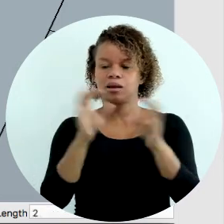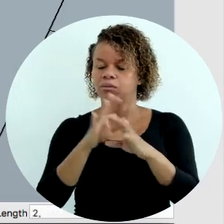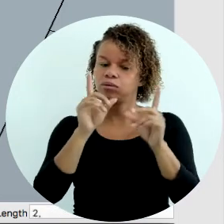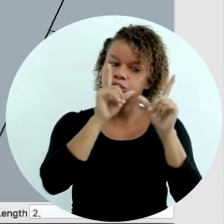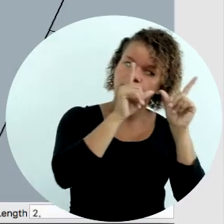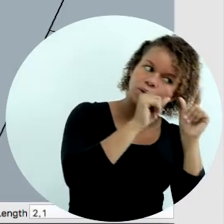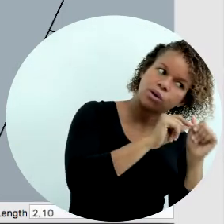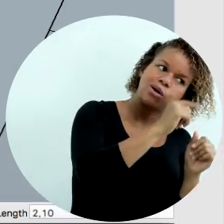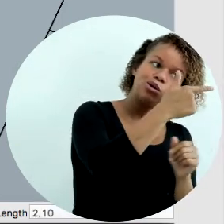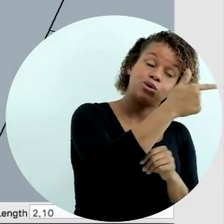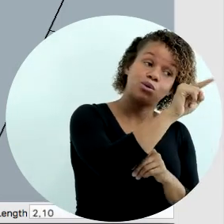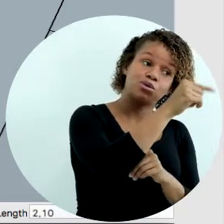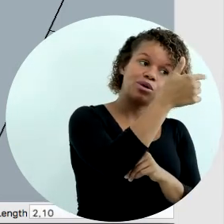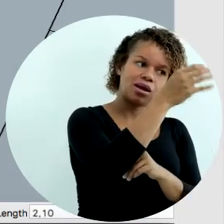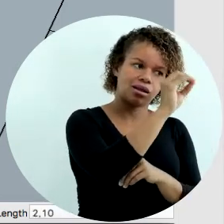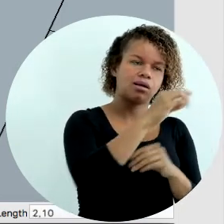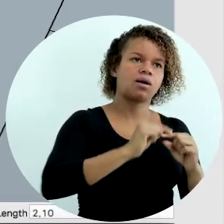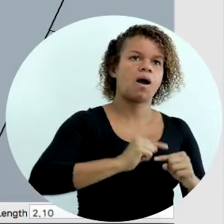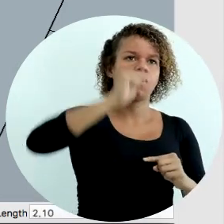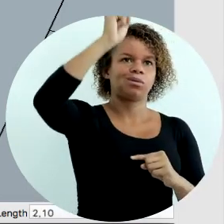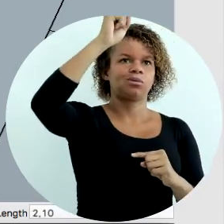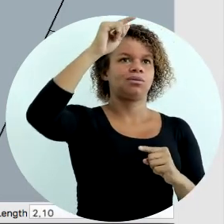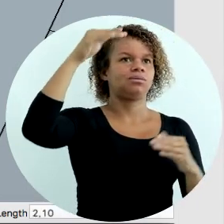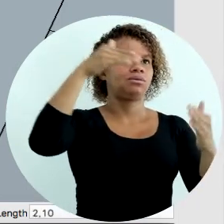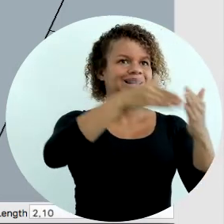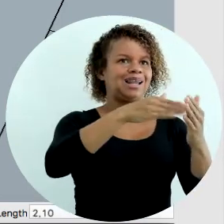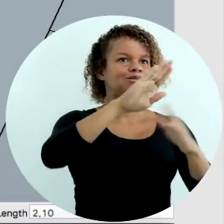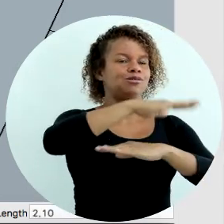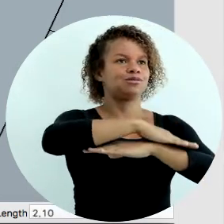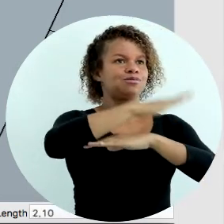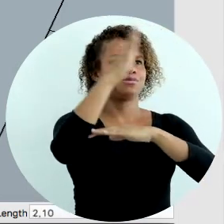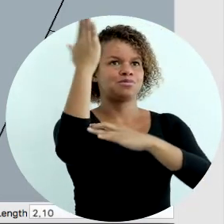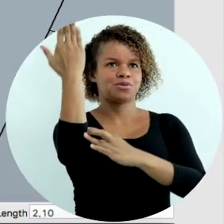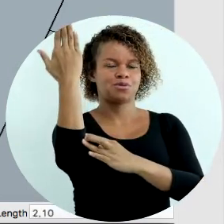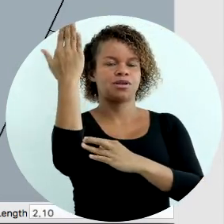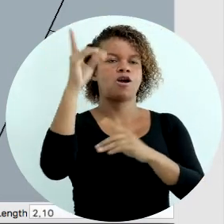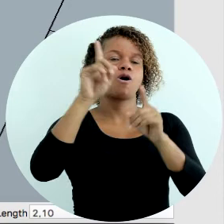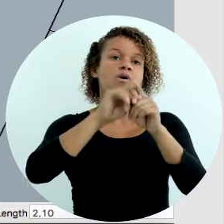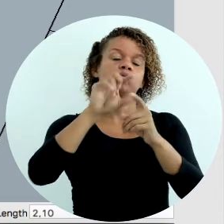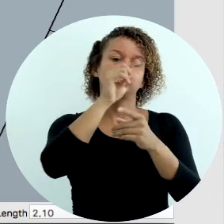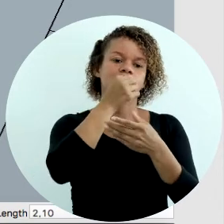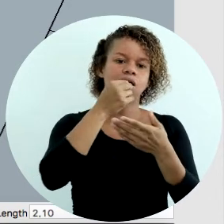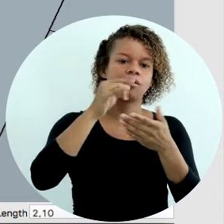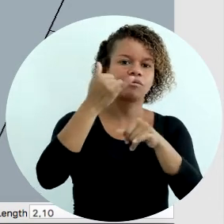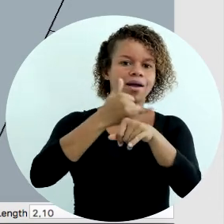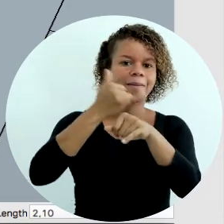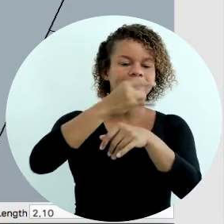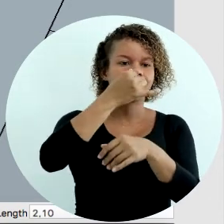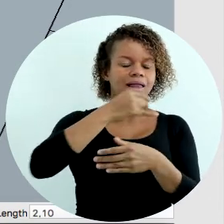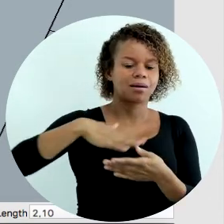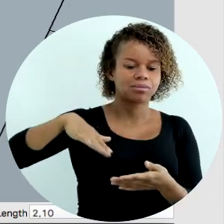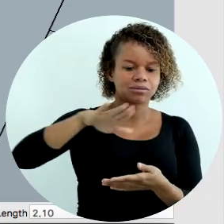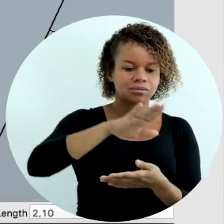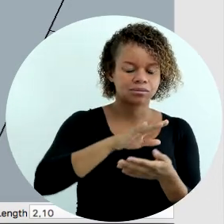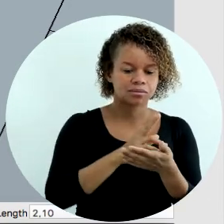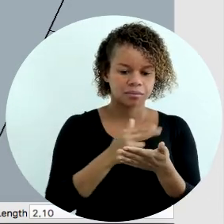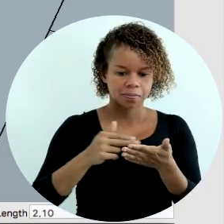ela termina em 2,10, alinhando com a altura final da porta. Vou utilizar o lápis.